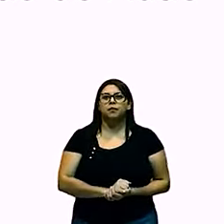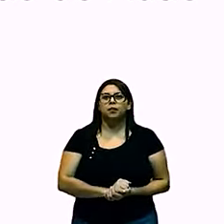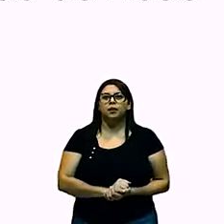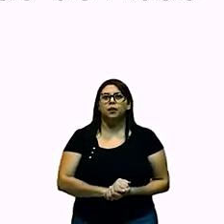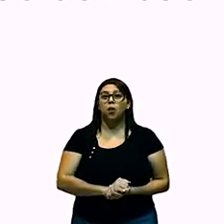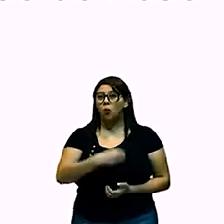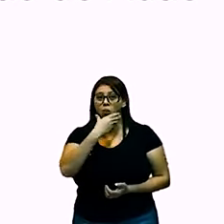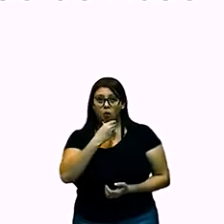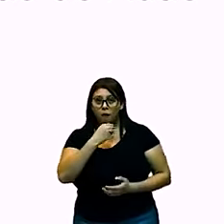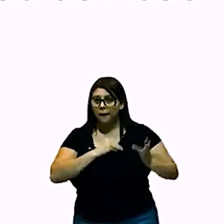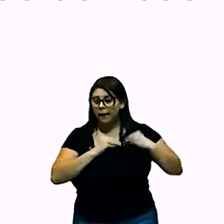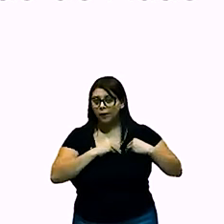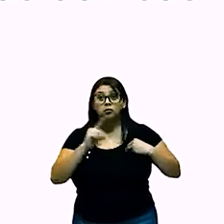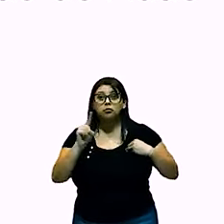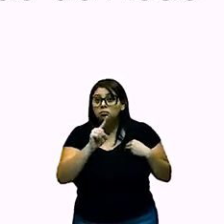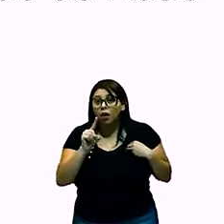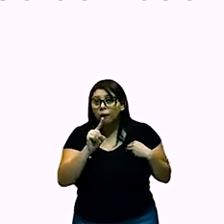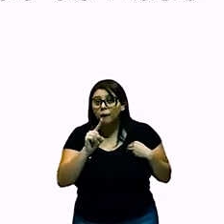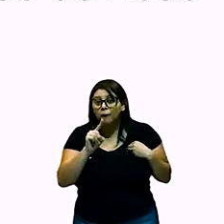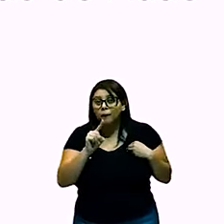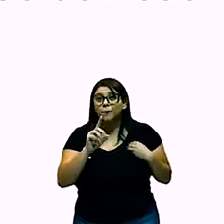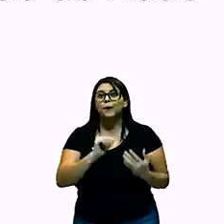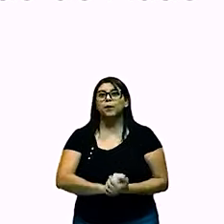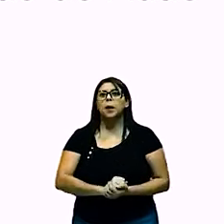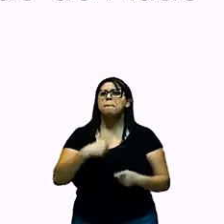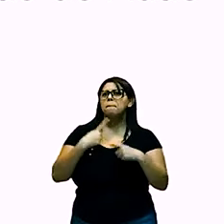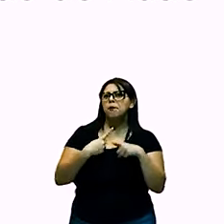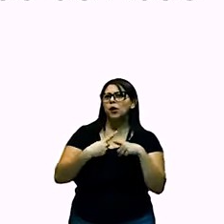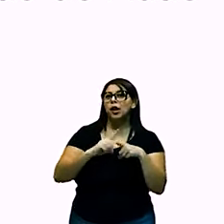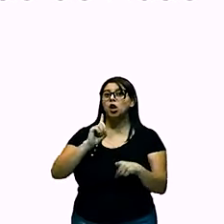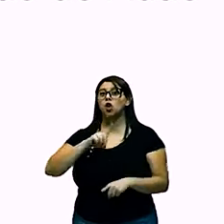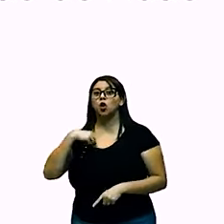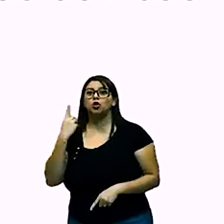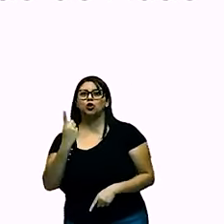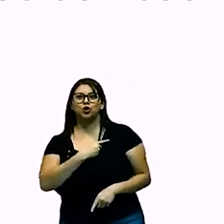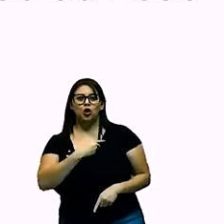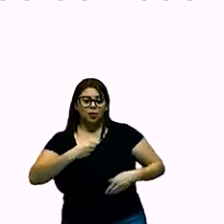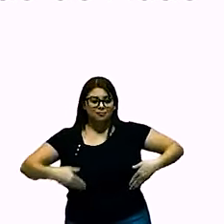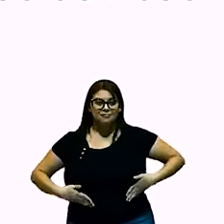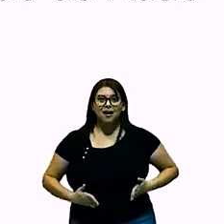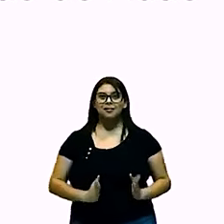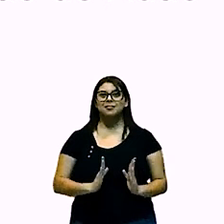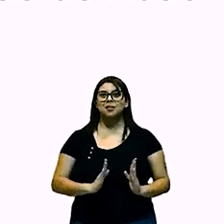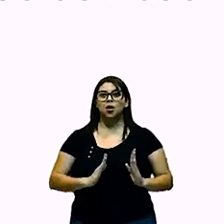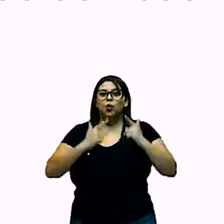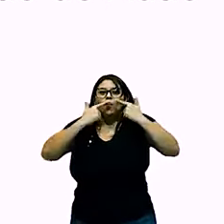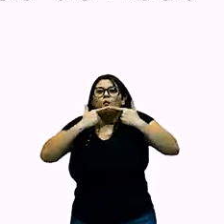natureza pecaminosa herdada de Adão, pois todos nós nascemos no estado de inocência, semelhante a Adão antes da